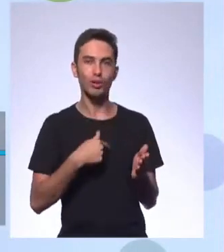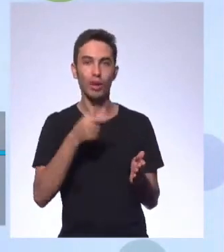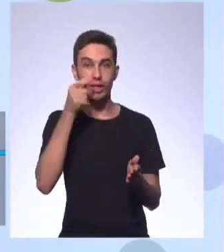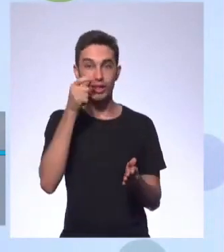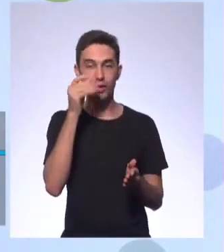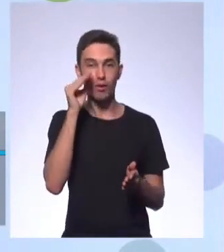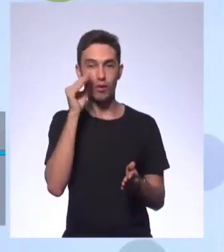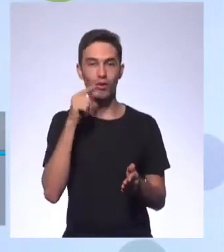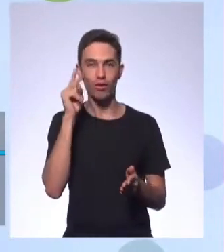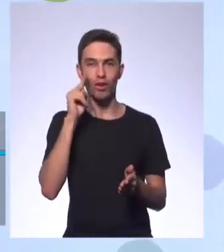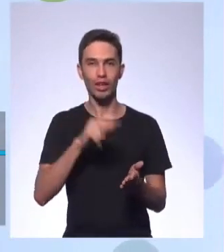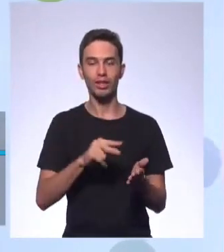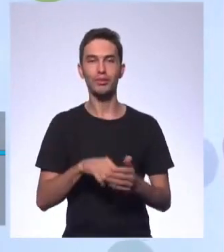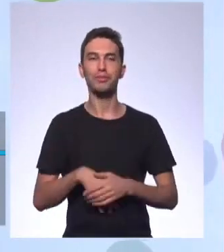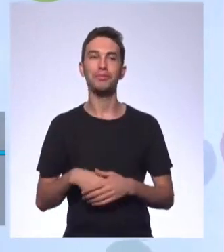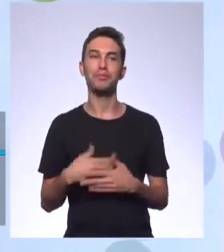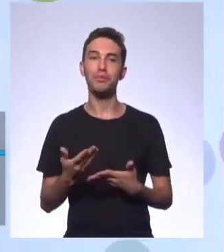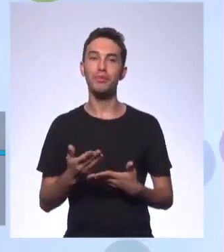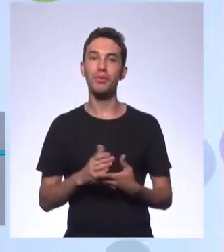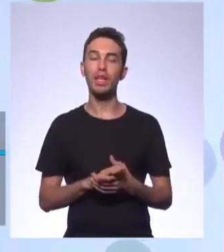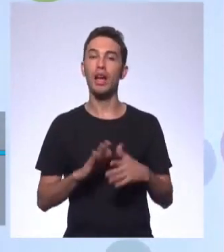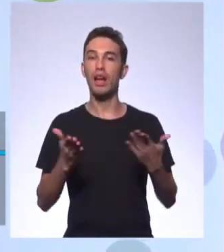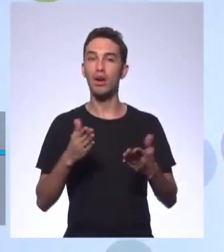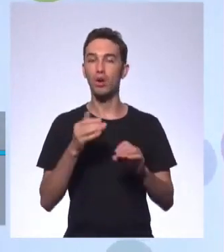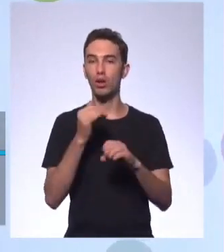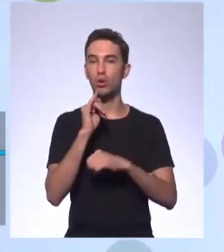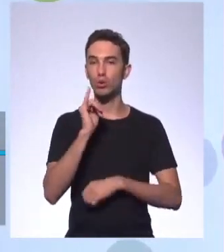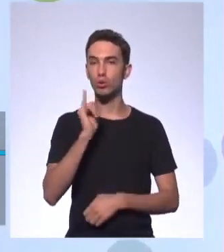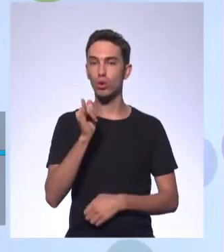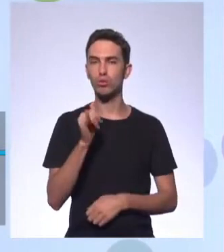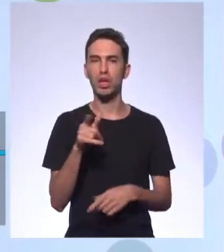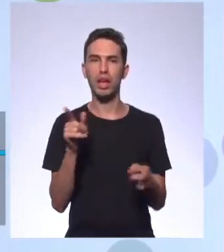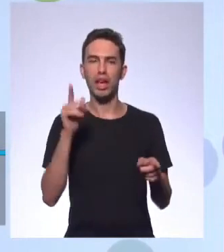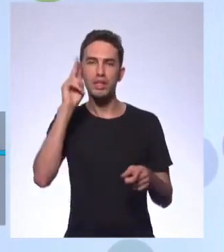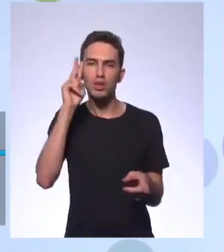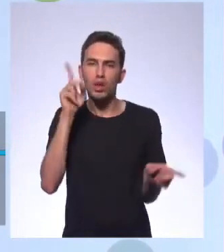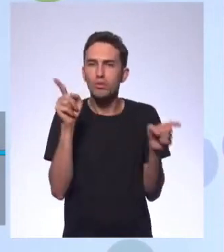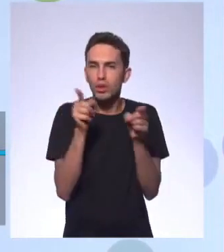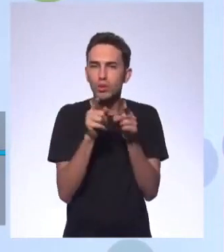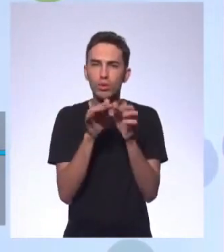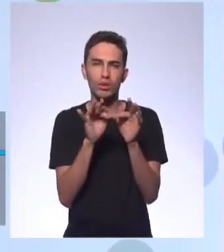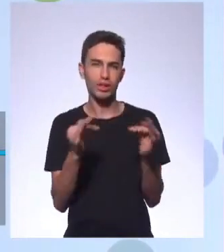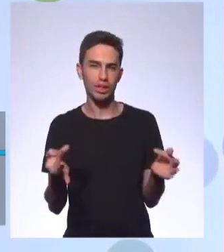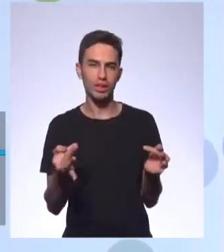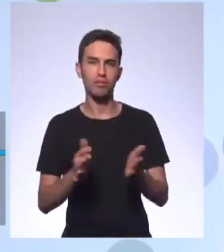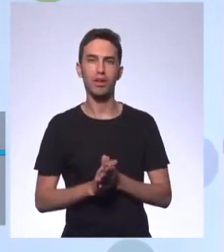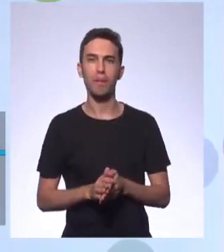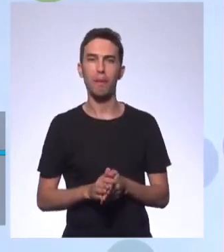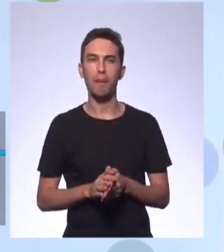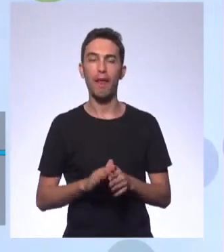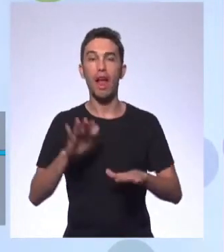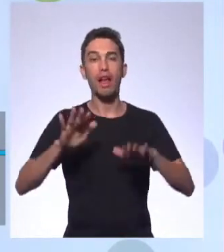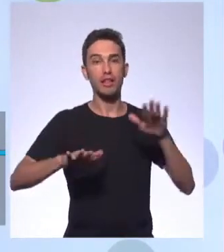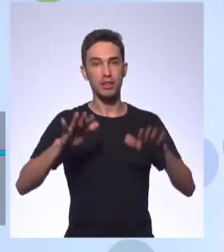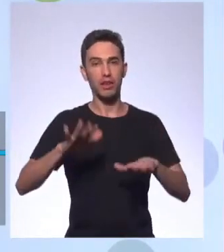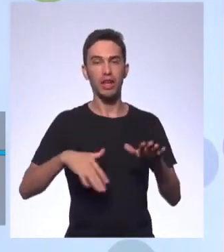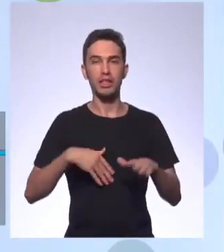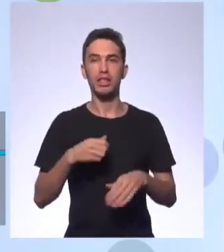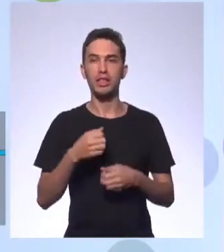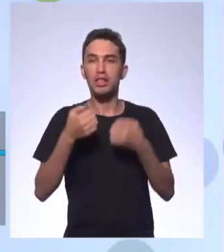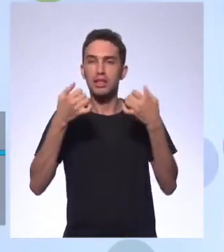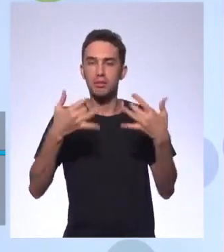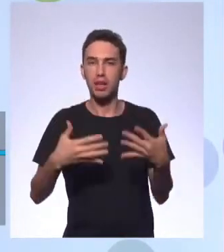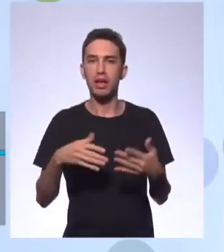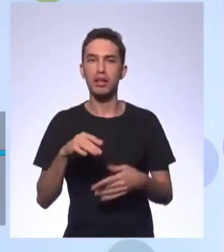complexos do que as novelas. Tá? Os contos, geralmente, são histórias mais curtas, mais simples, né? Algumas vezes contadas em